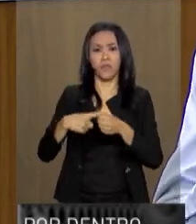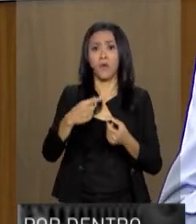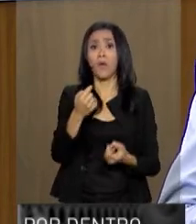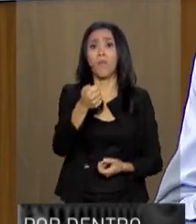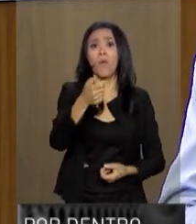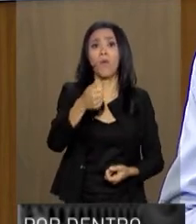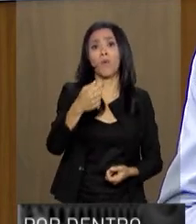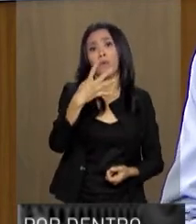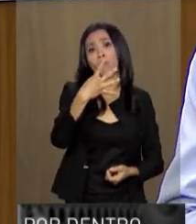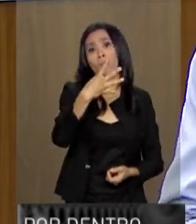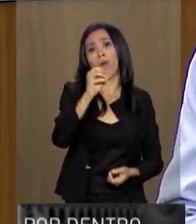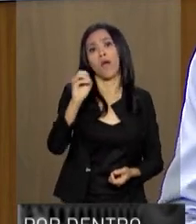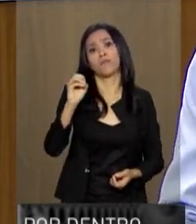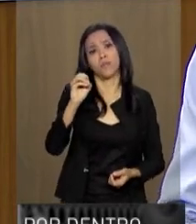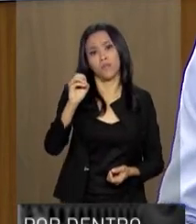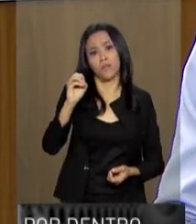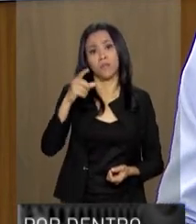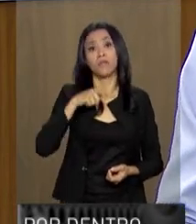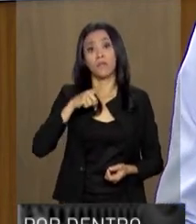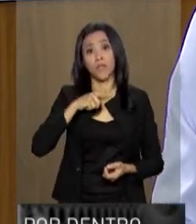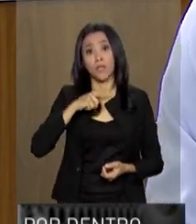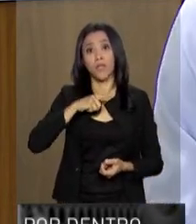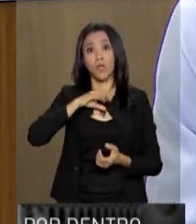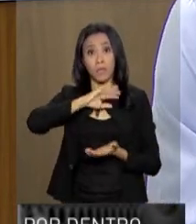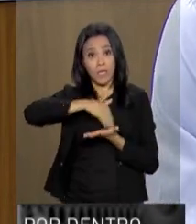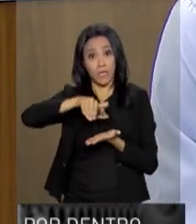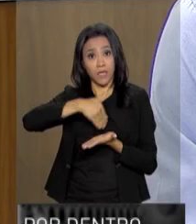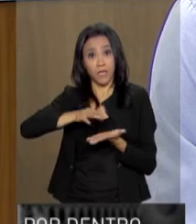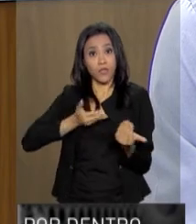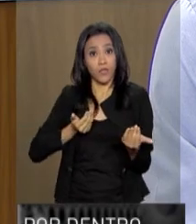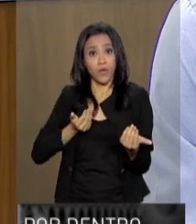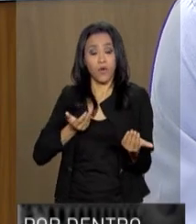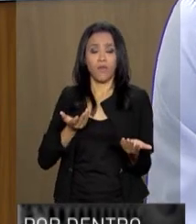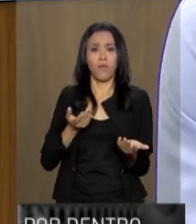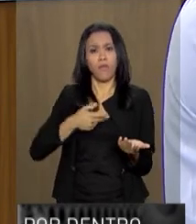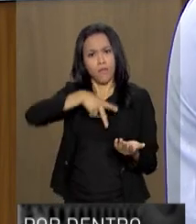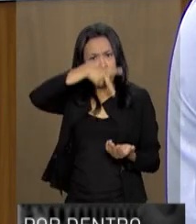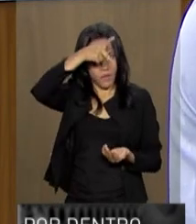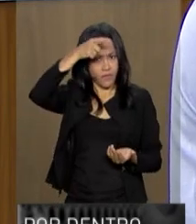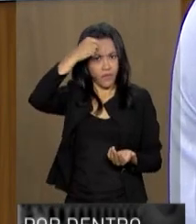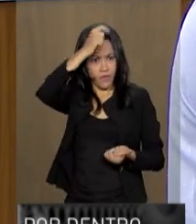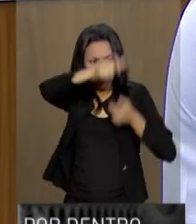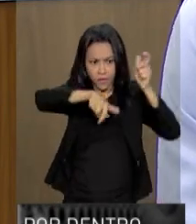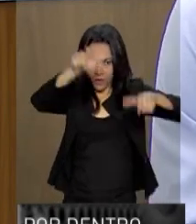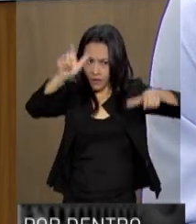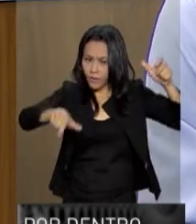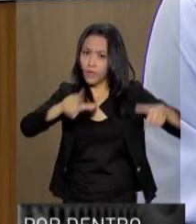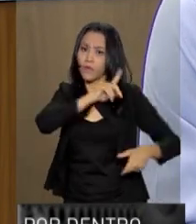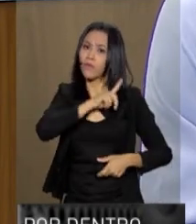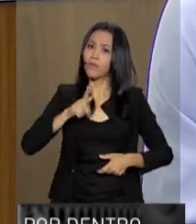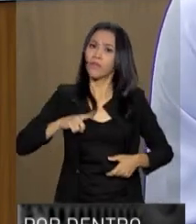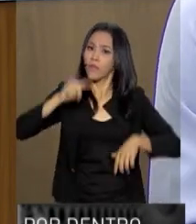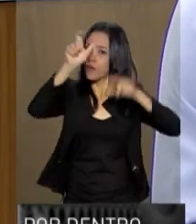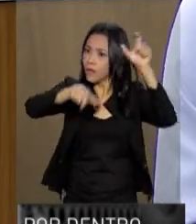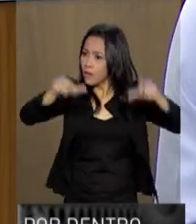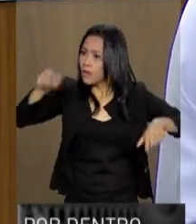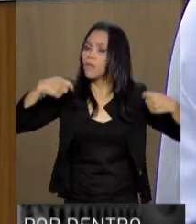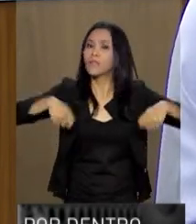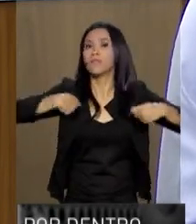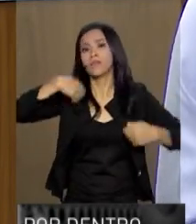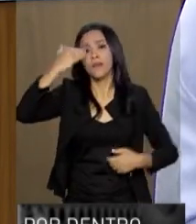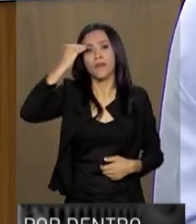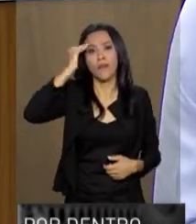órgãos de juventude na sua estrutura administrativa prefeitos e governadores é preciso compreender que o